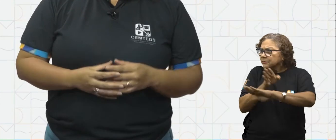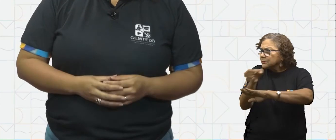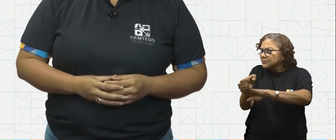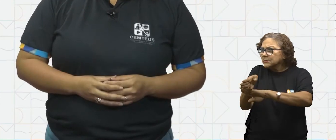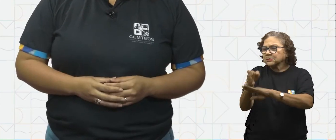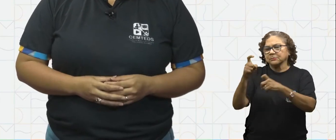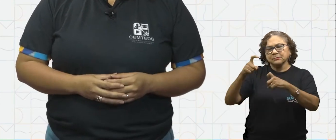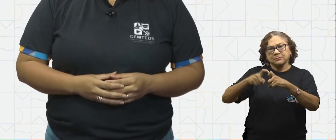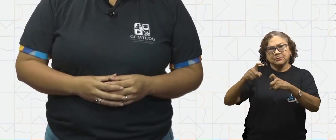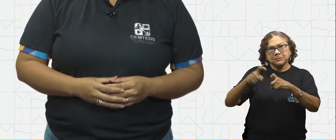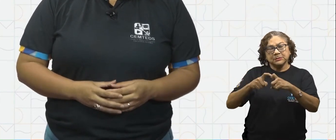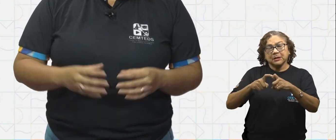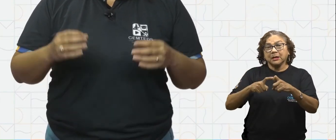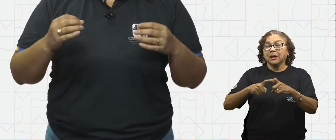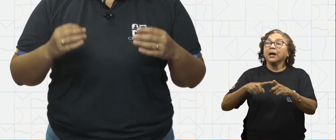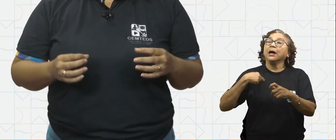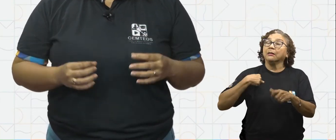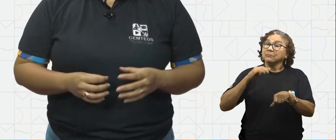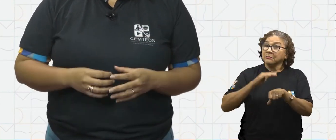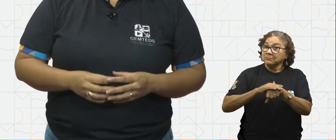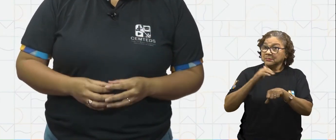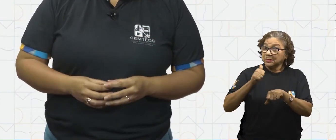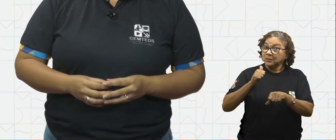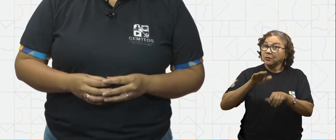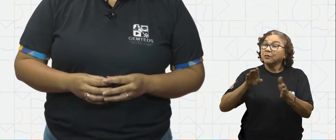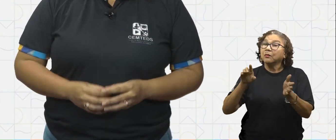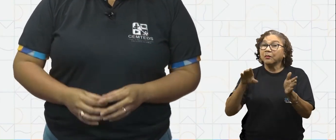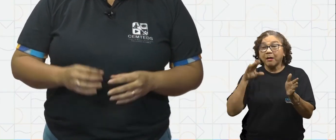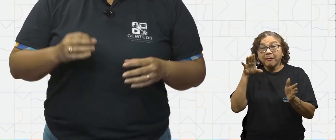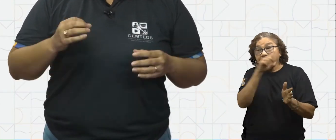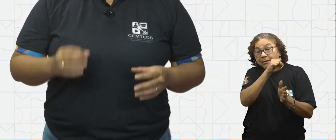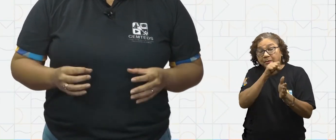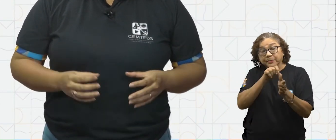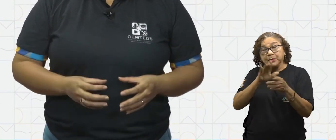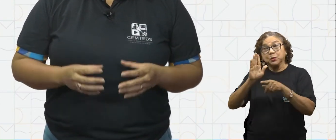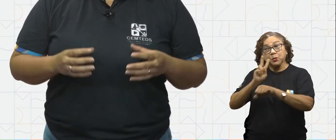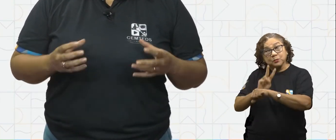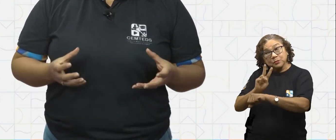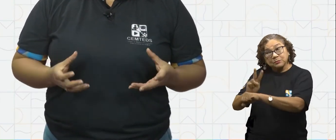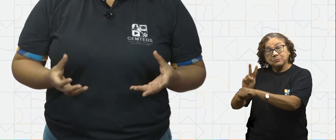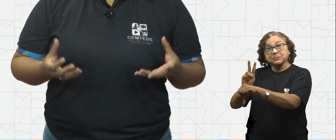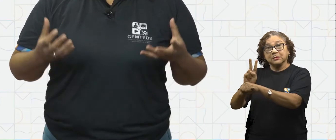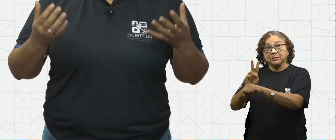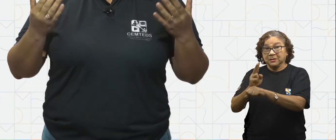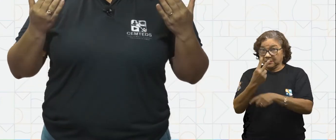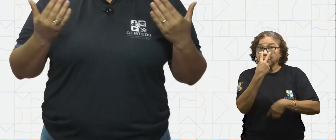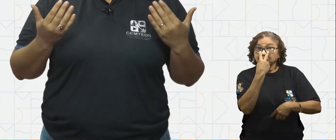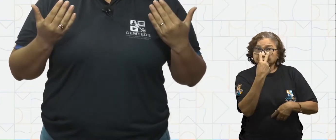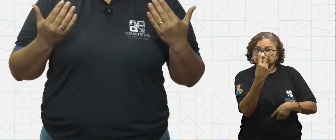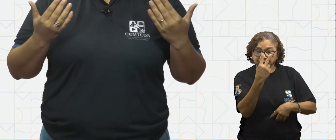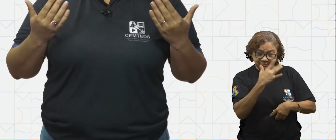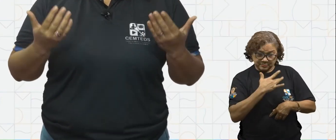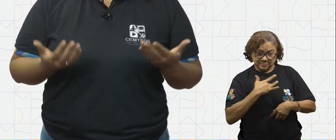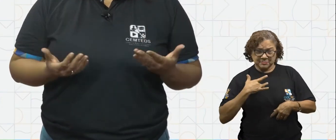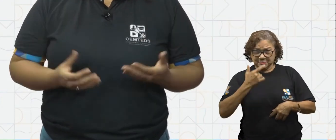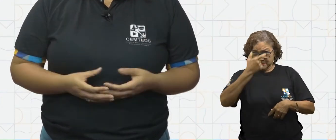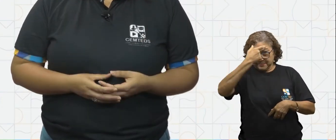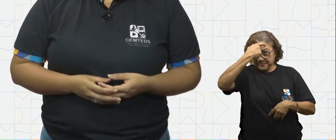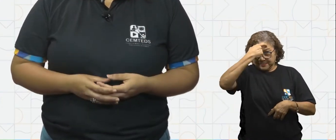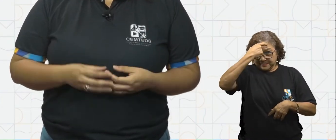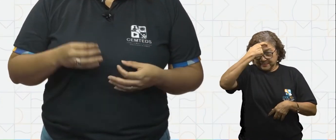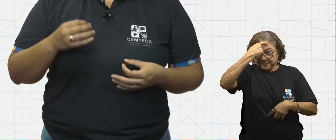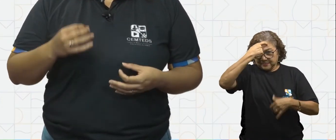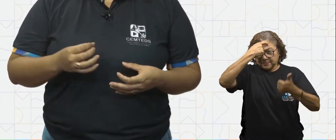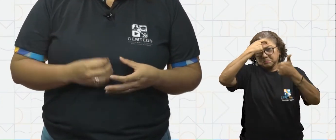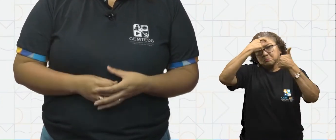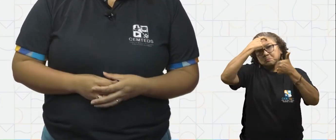menores as complicações da anorexia e da desnutrição. Viu como o bem-estar mental e